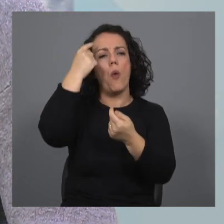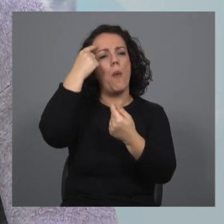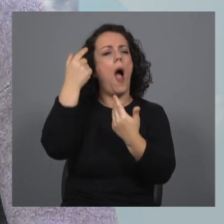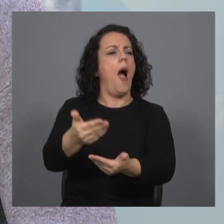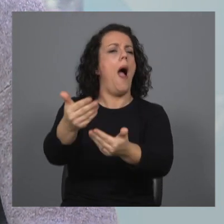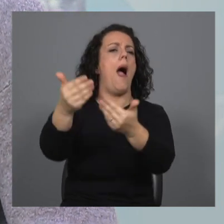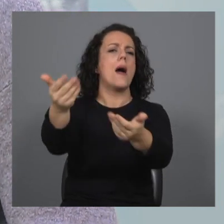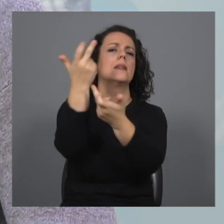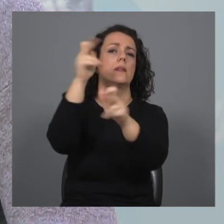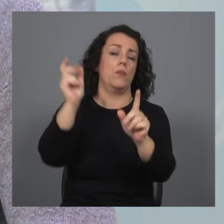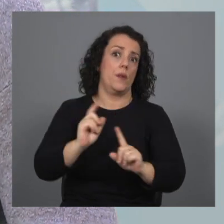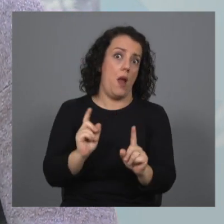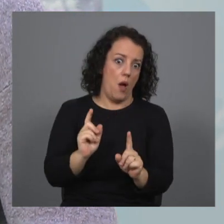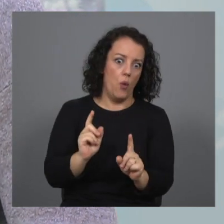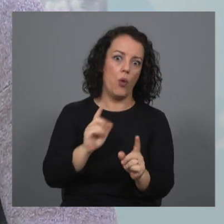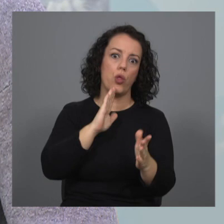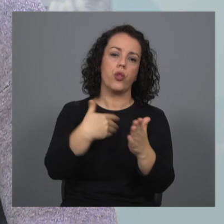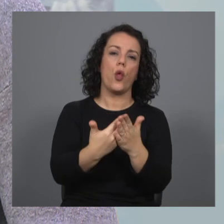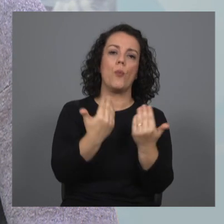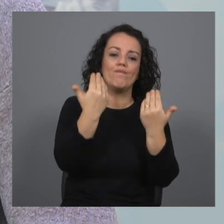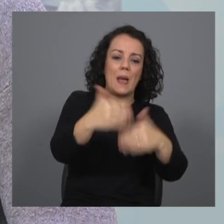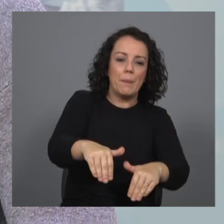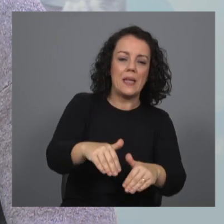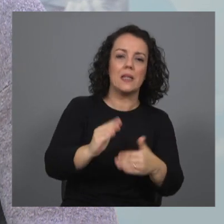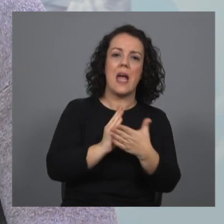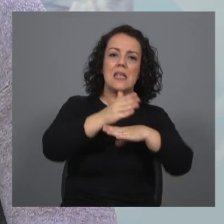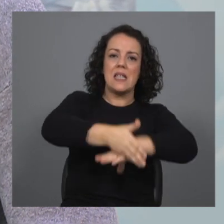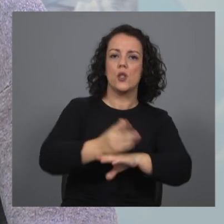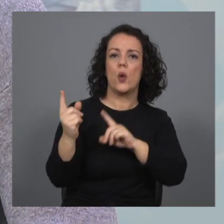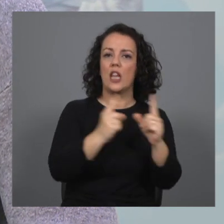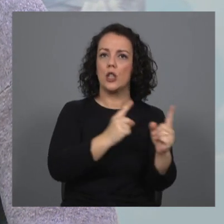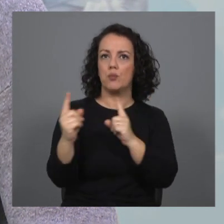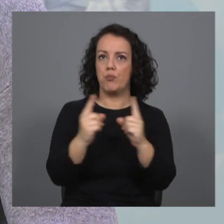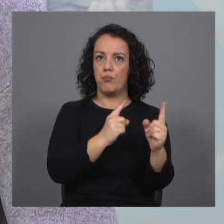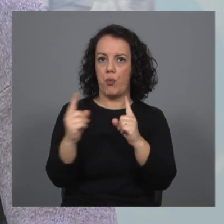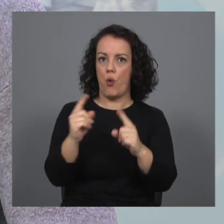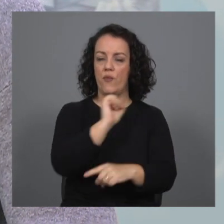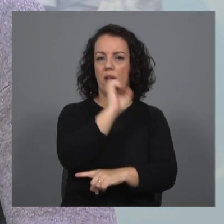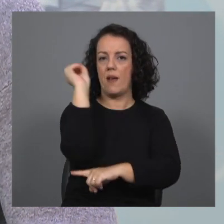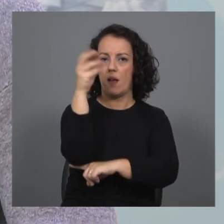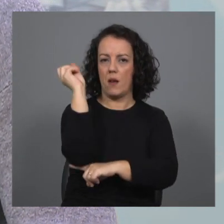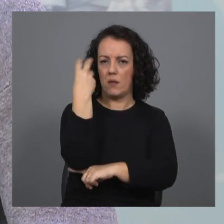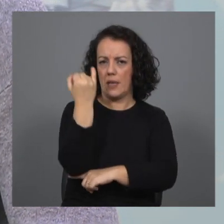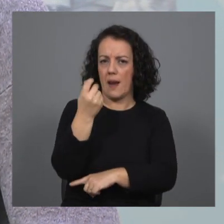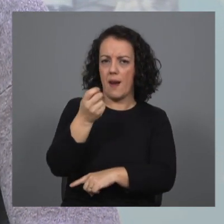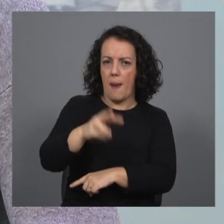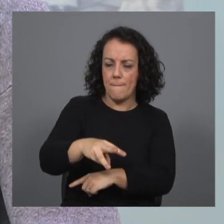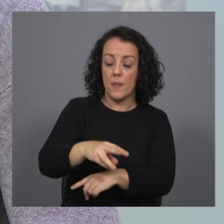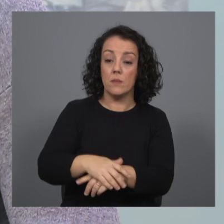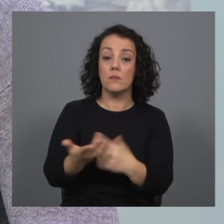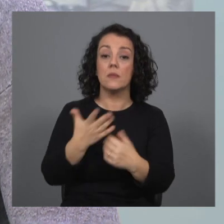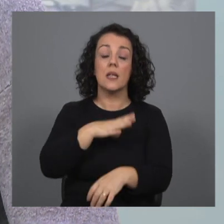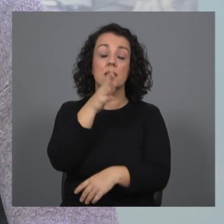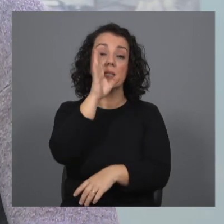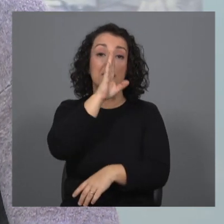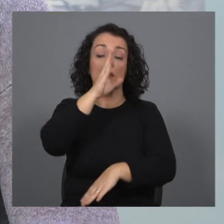é? Foram definidos critérios de acesso ao transporte feito pelo INEM. E, portanto, se houver um